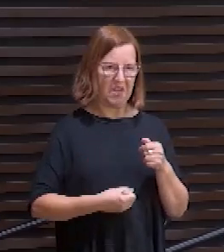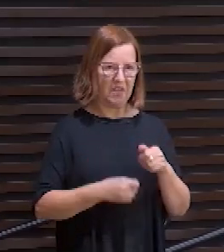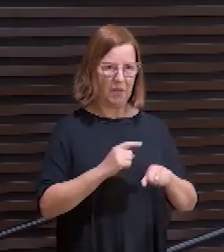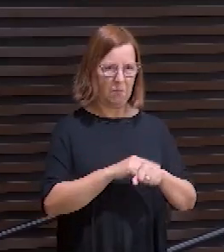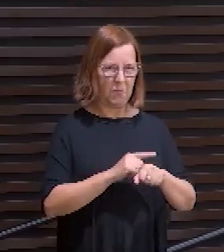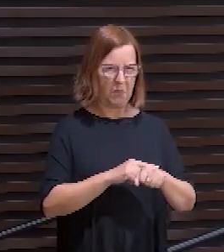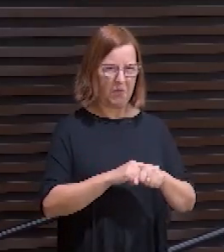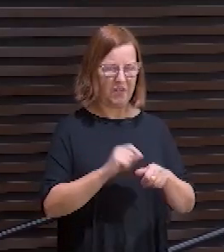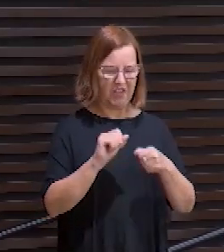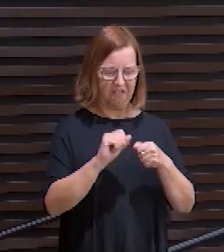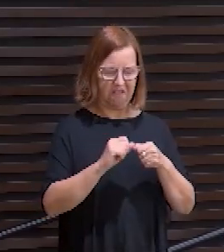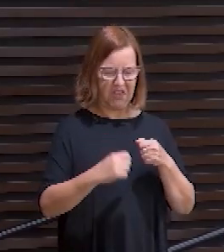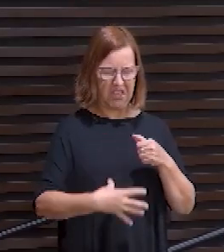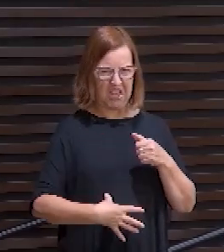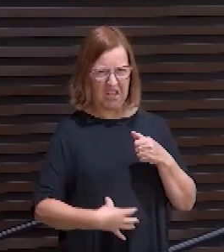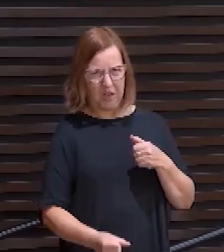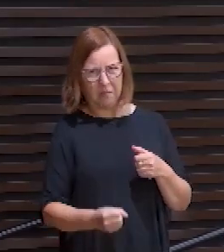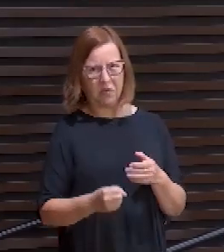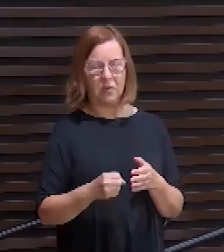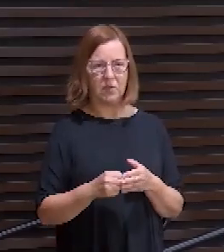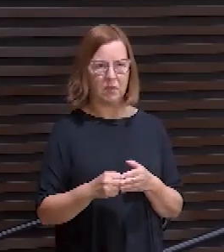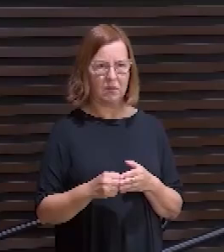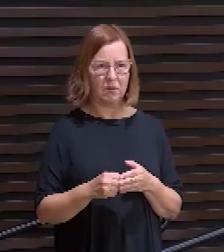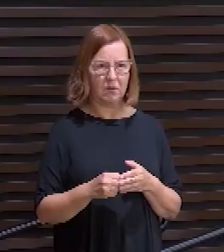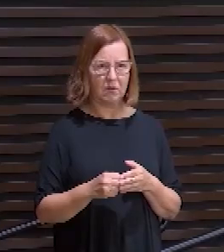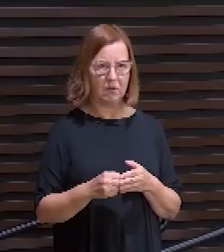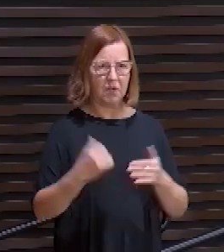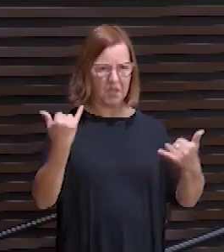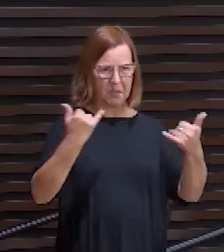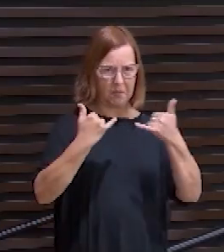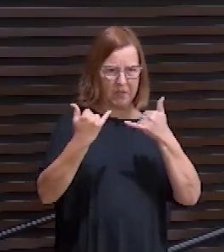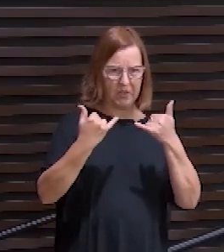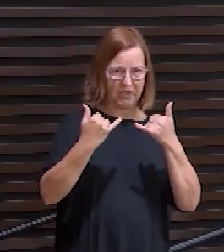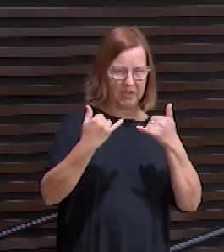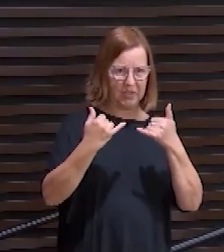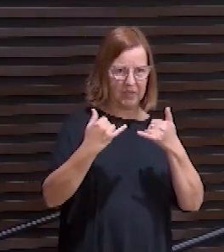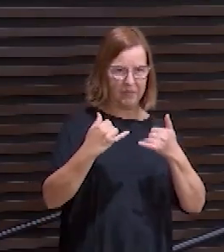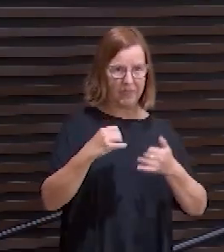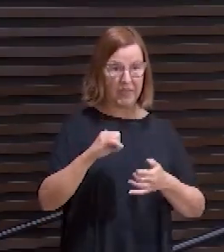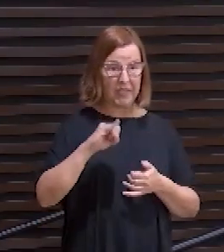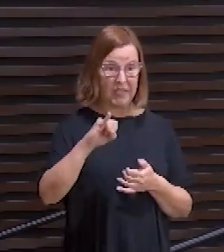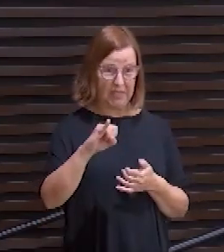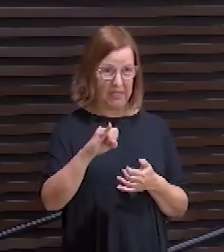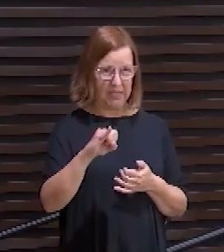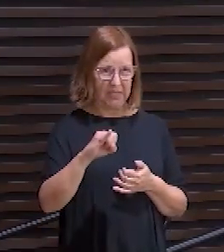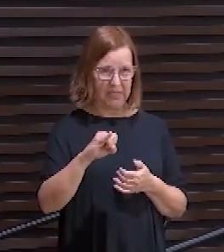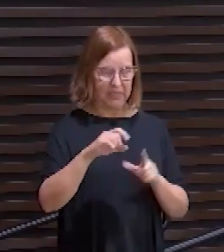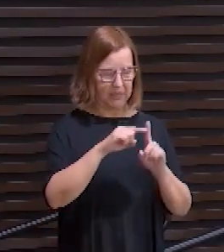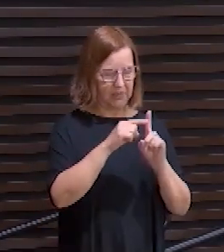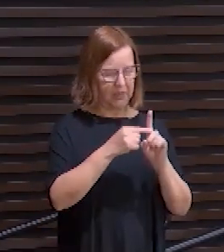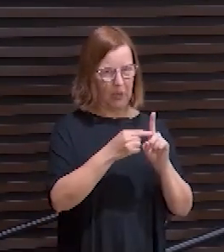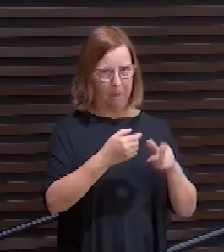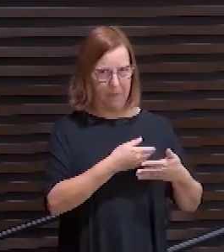E você me diz se o que está lá dentro é só uma potencialidade de vida.